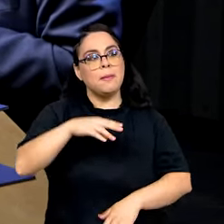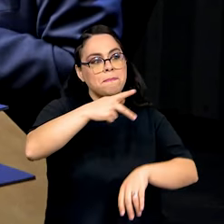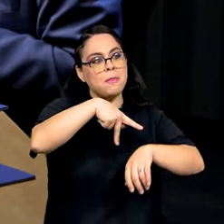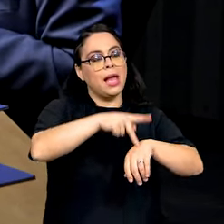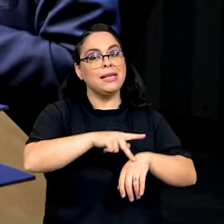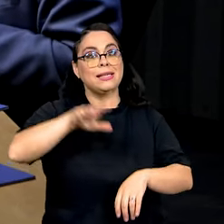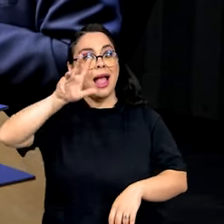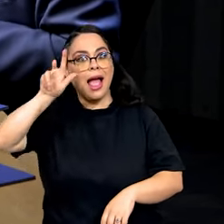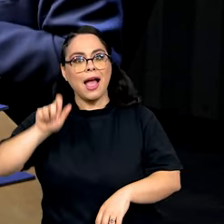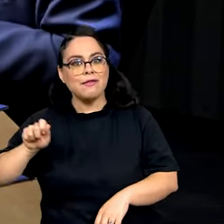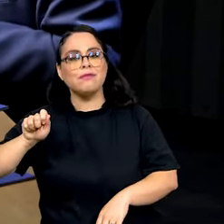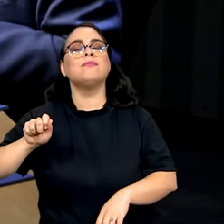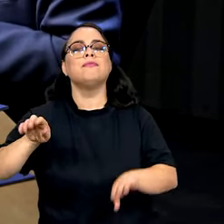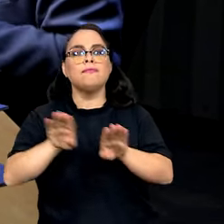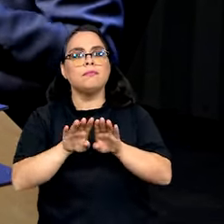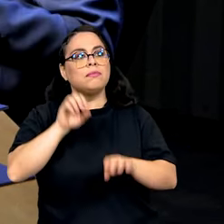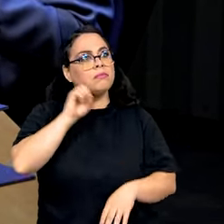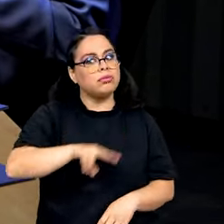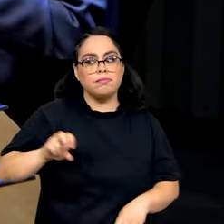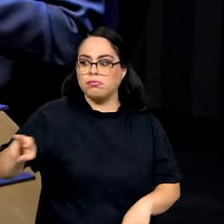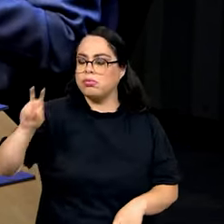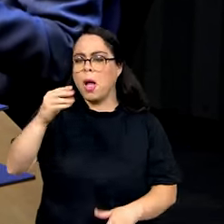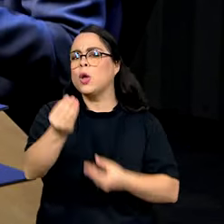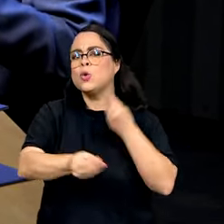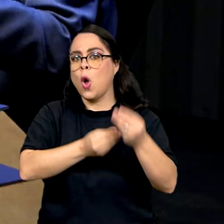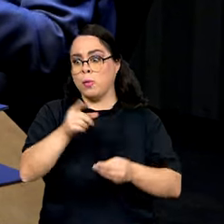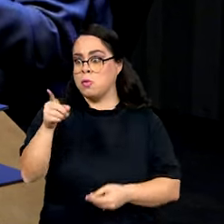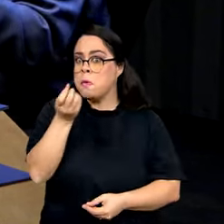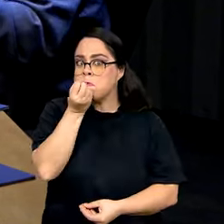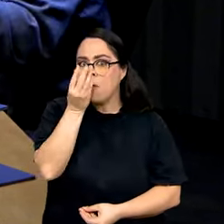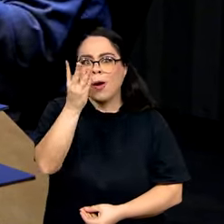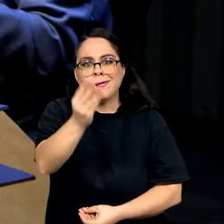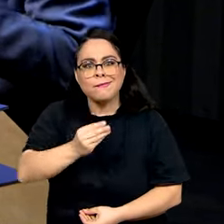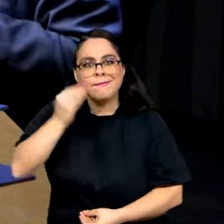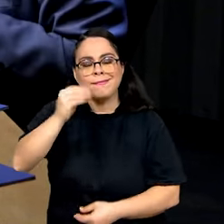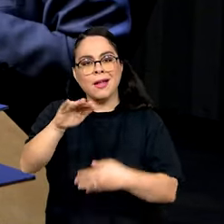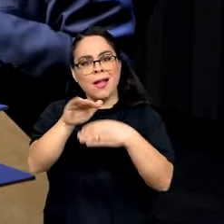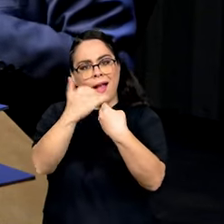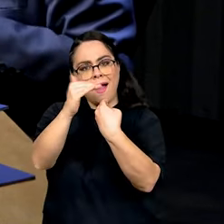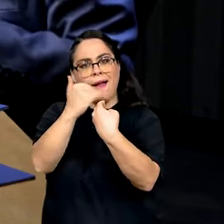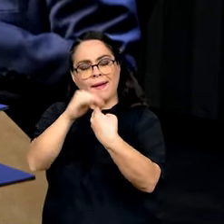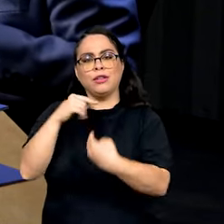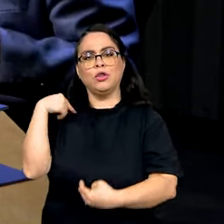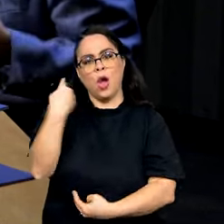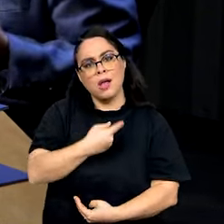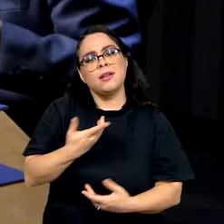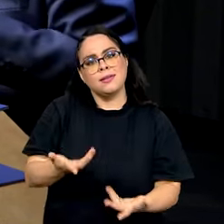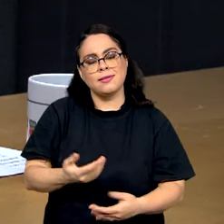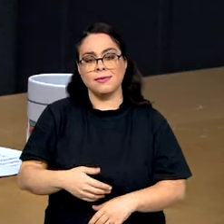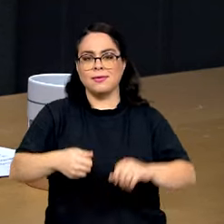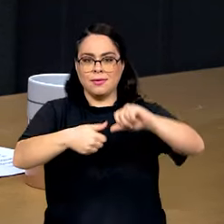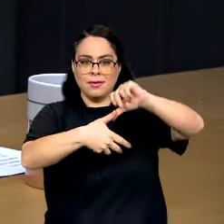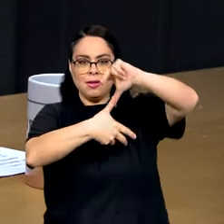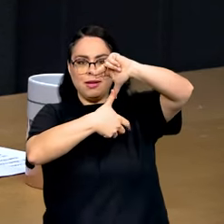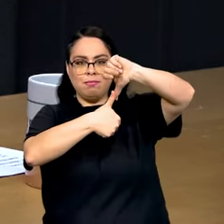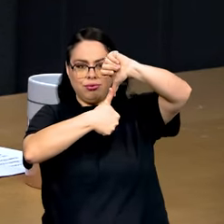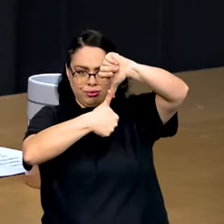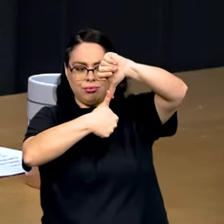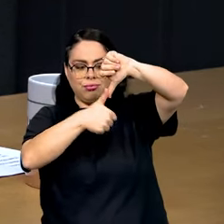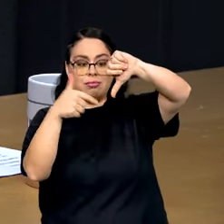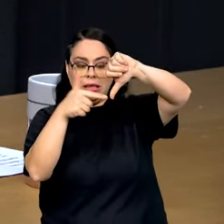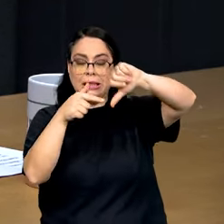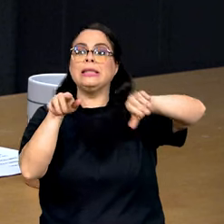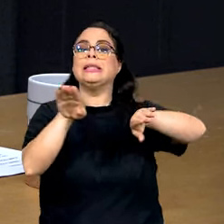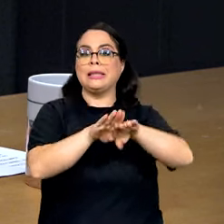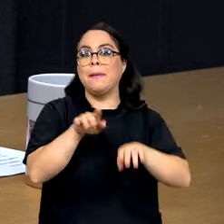experiências da própria África né a África tem boas experiências aqui da América Central